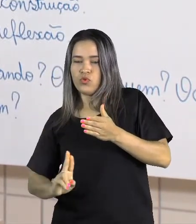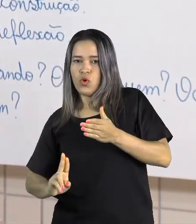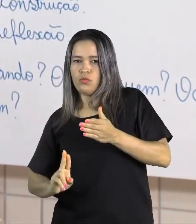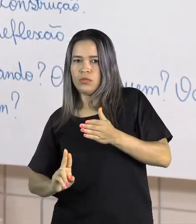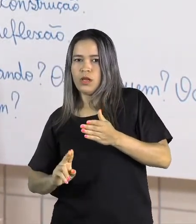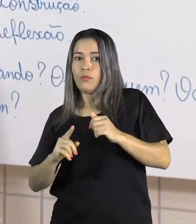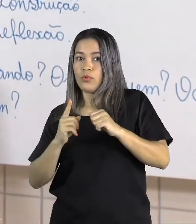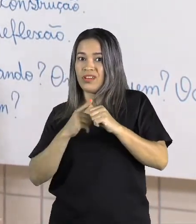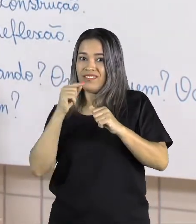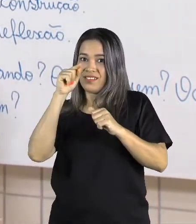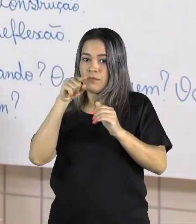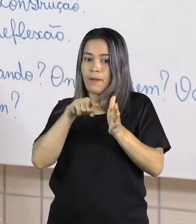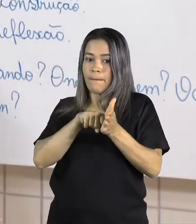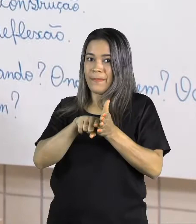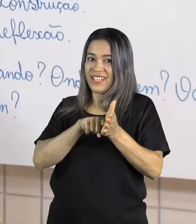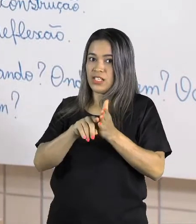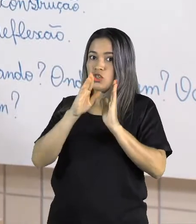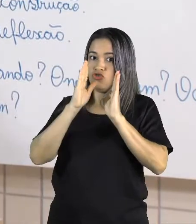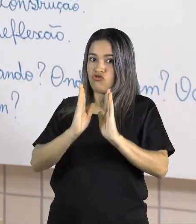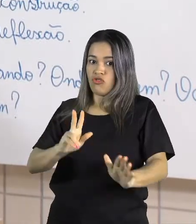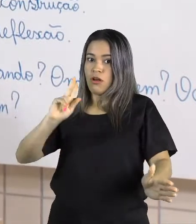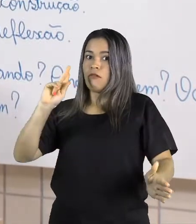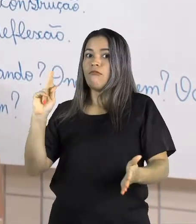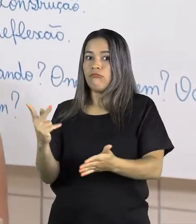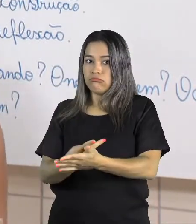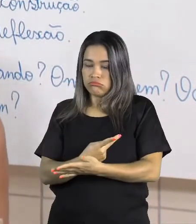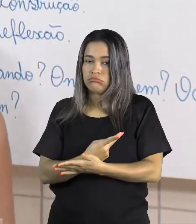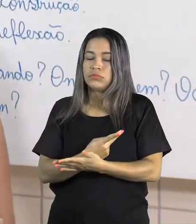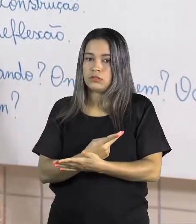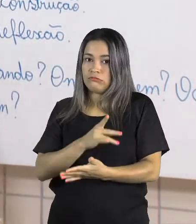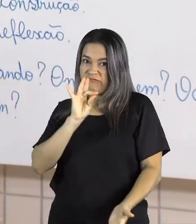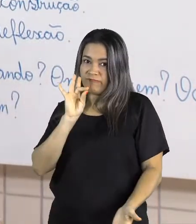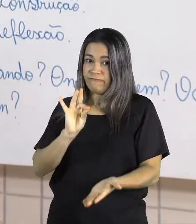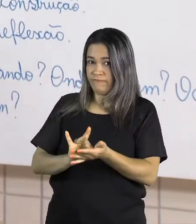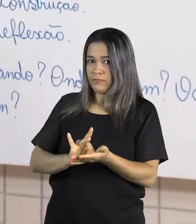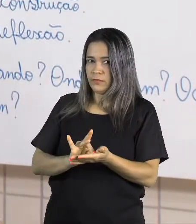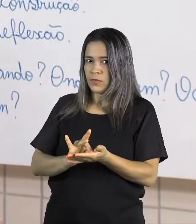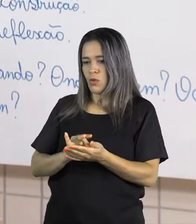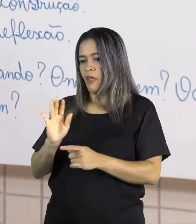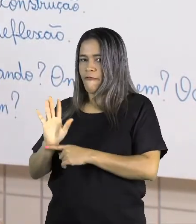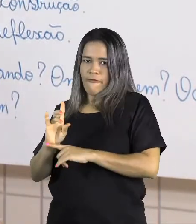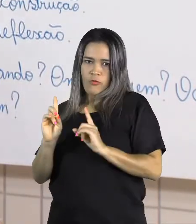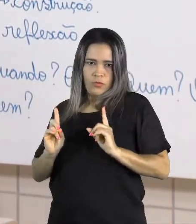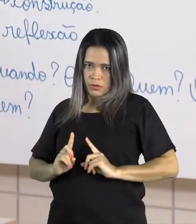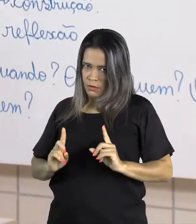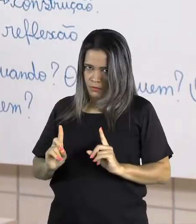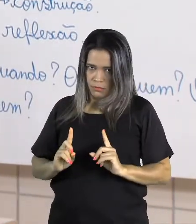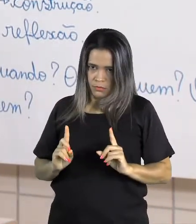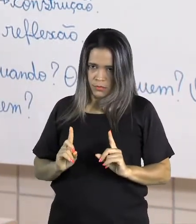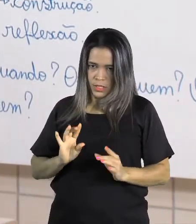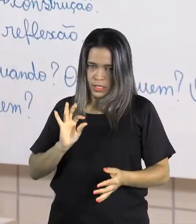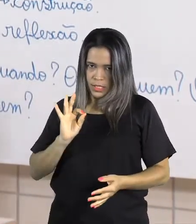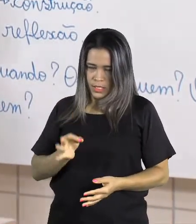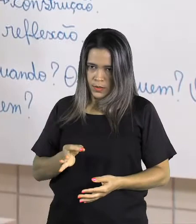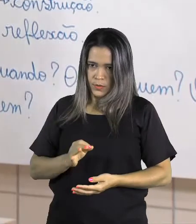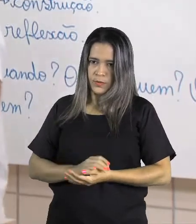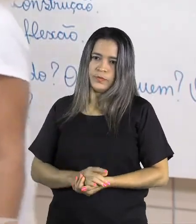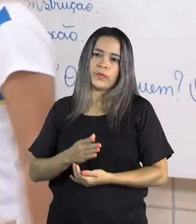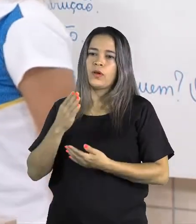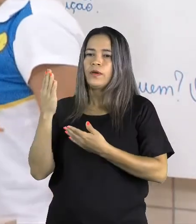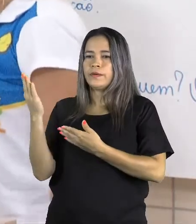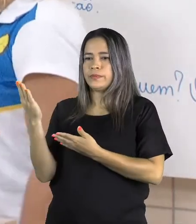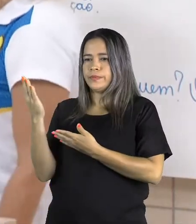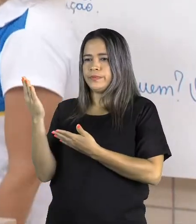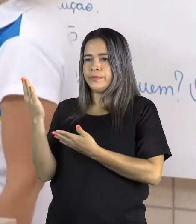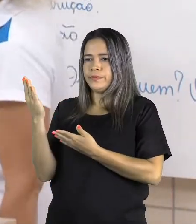que você fez sobre algo que aconteceu na realidade, não é sobre um filme, certo? Então,